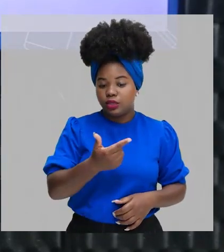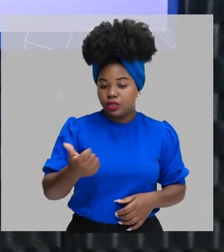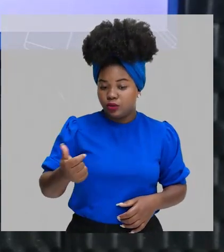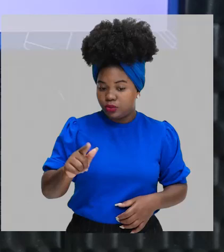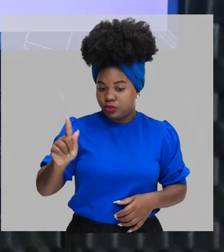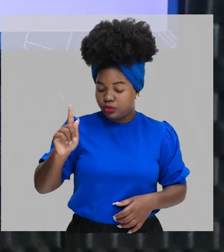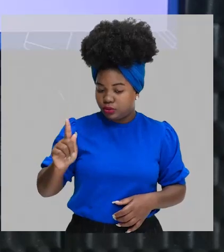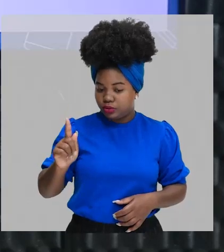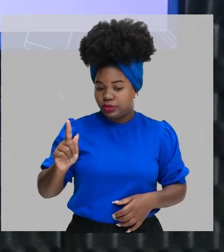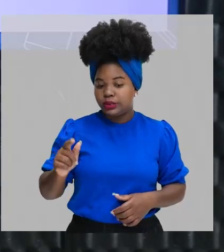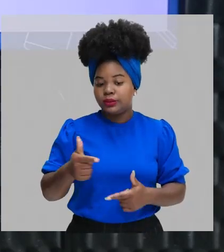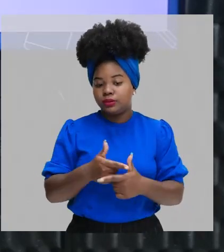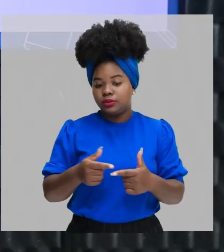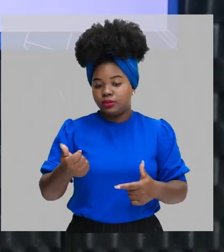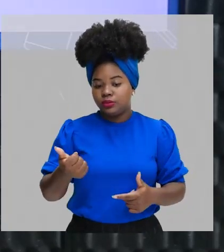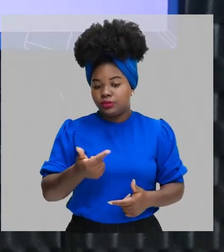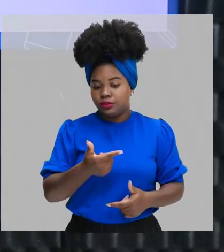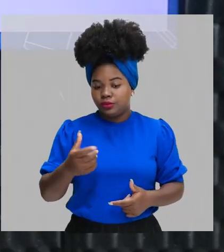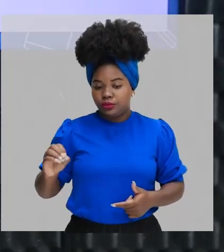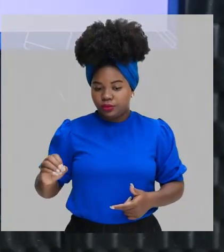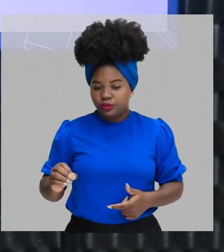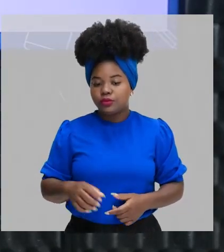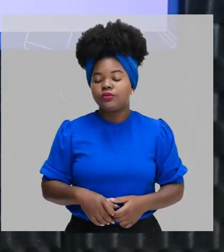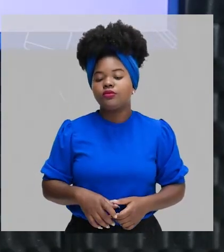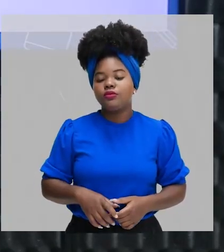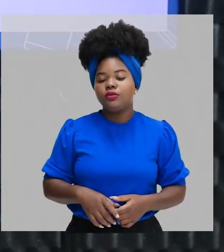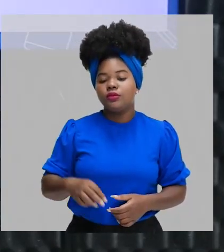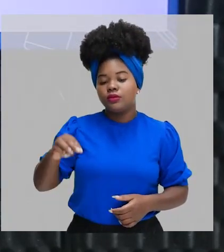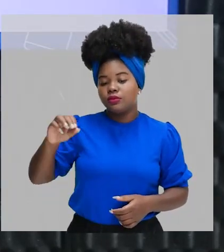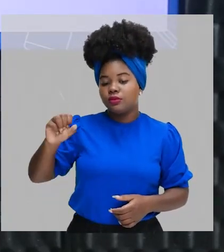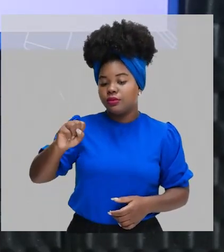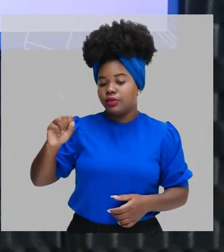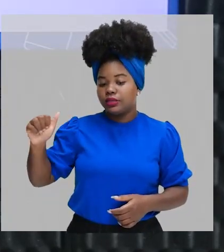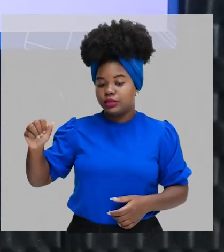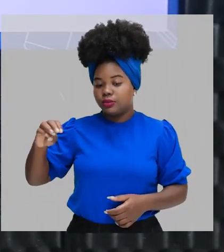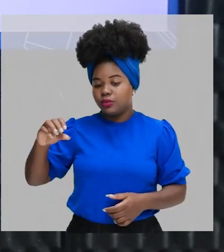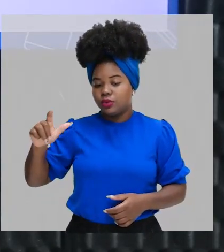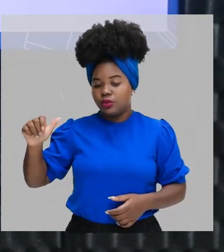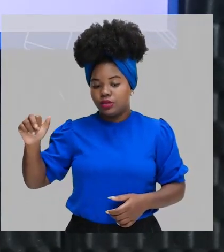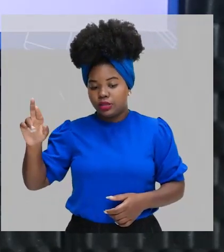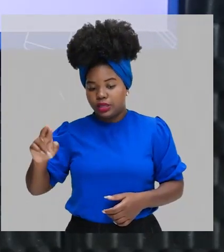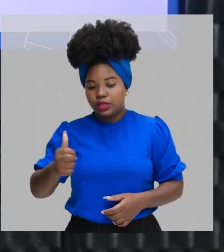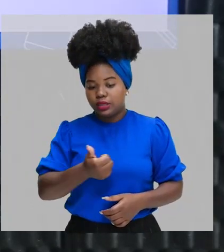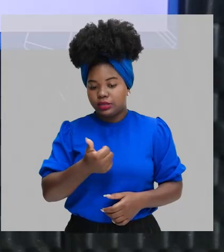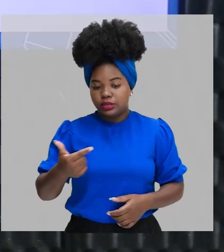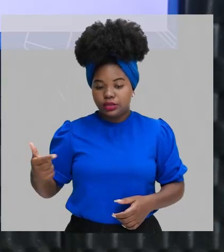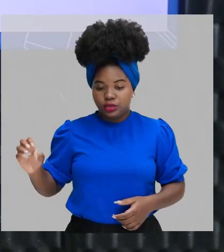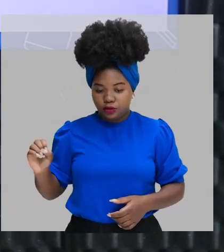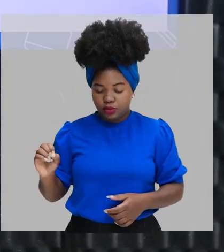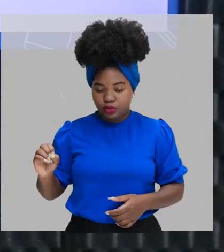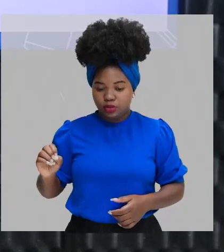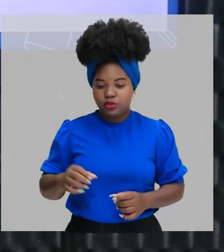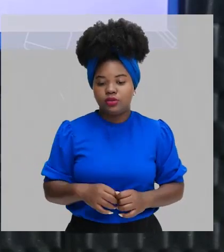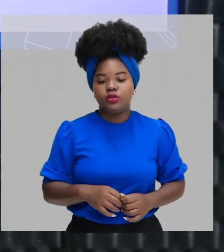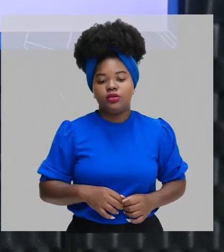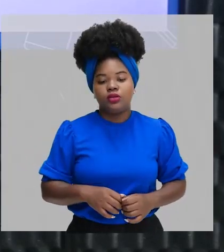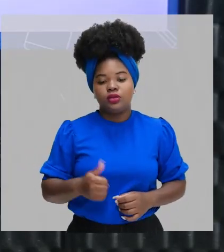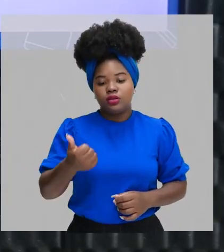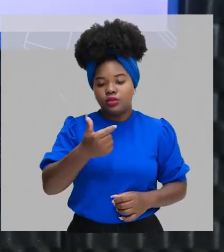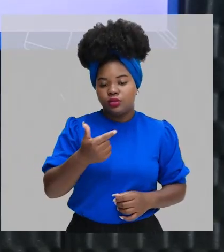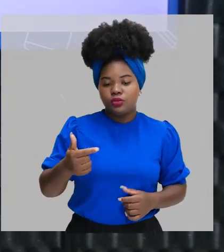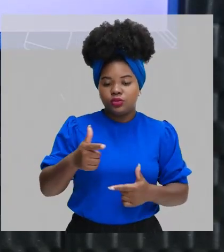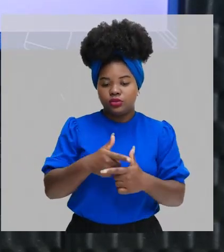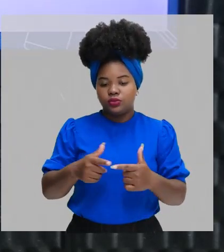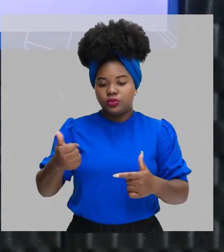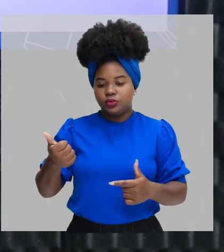que é a quantidade de pirita, dividido pela massa molar da pirita, que no caso vale 120. Então, 12 dividido